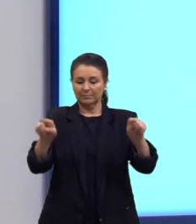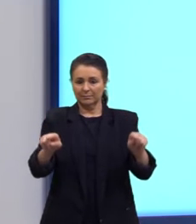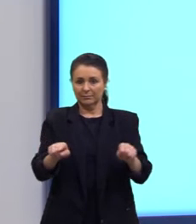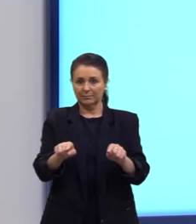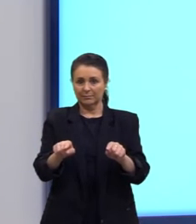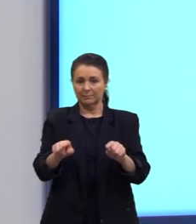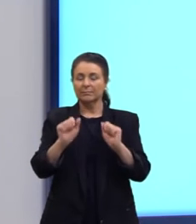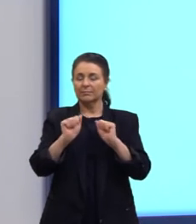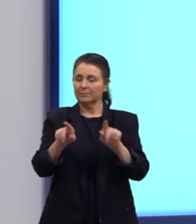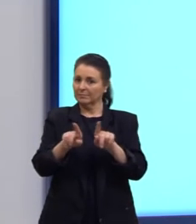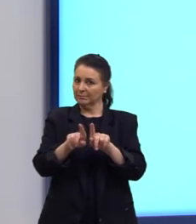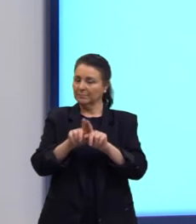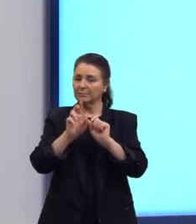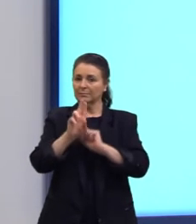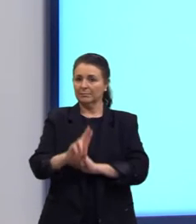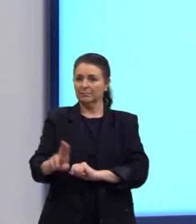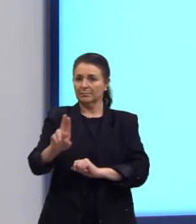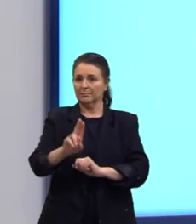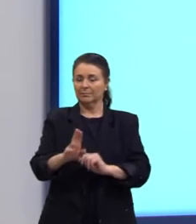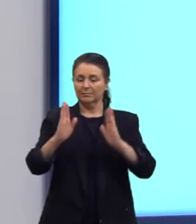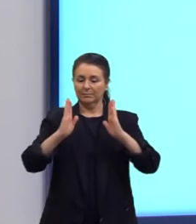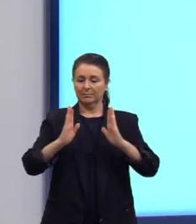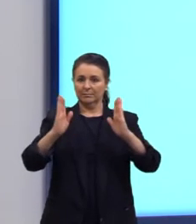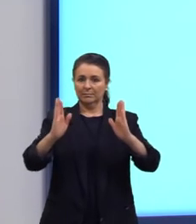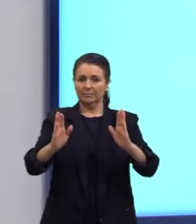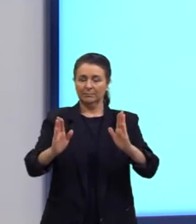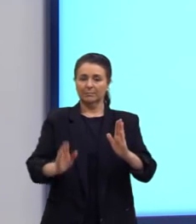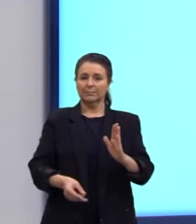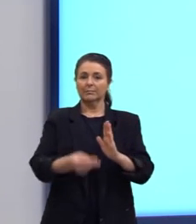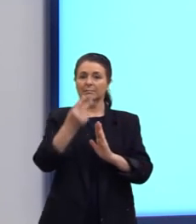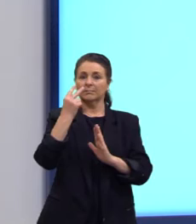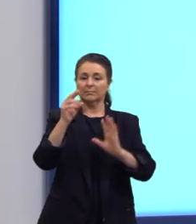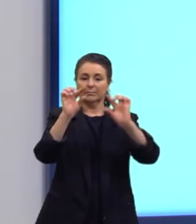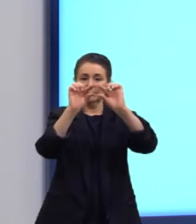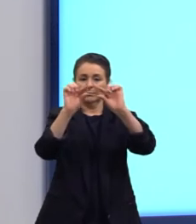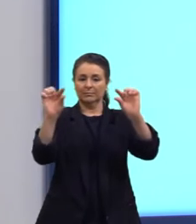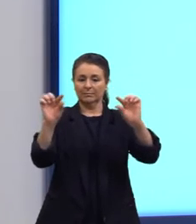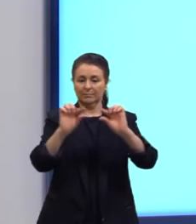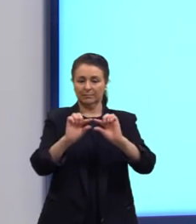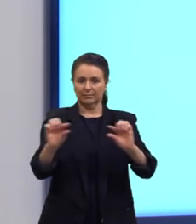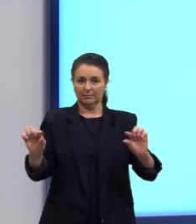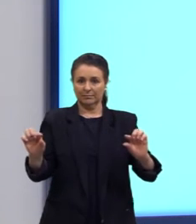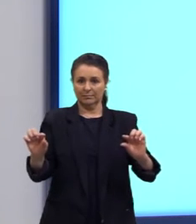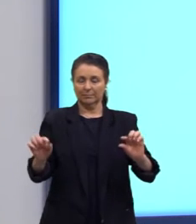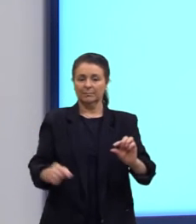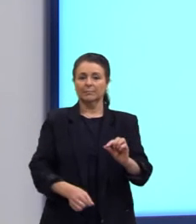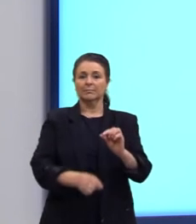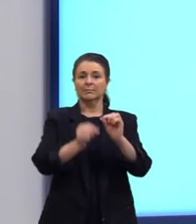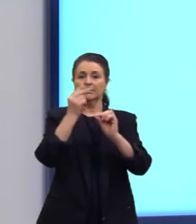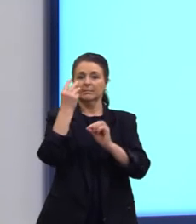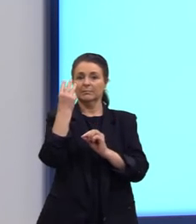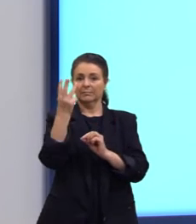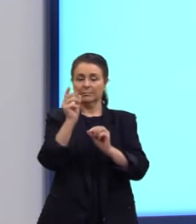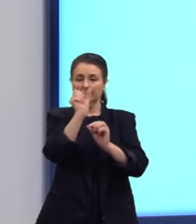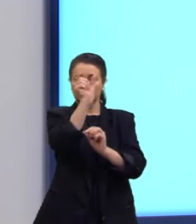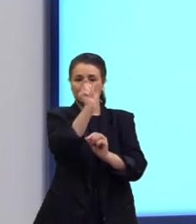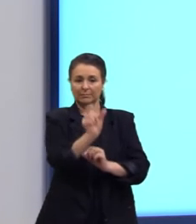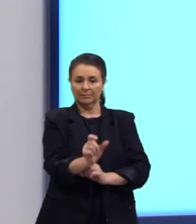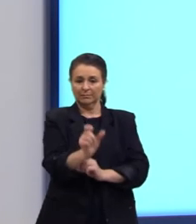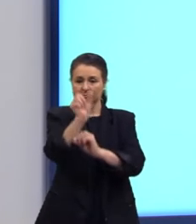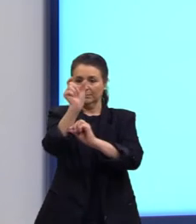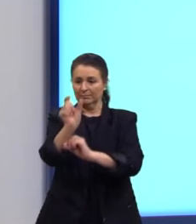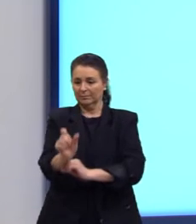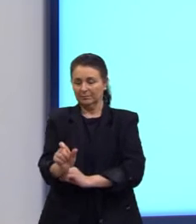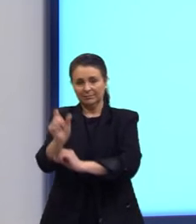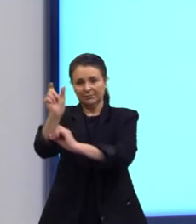essa Matriz ela tem duas linhas e ela tem três colunas então nós